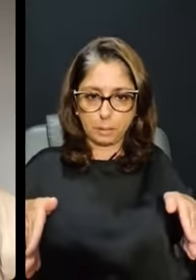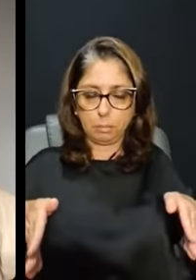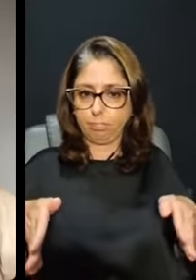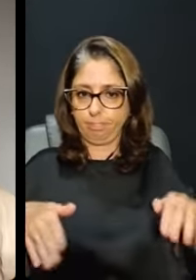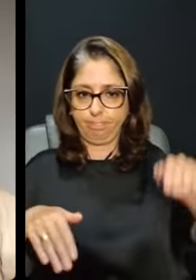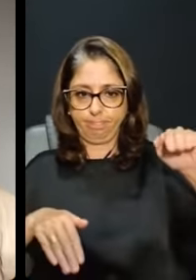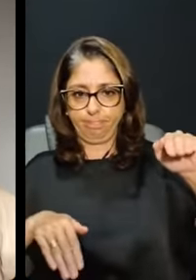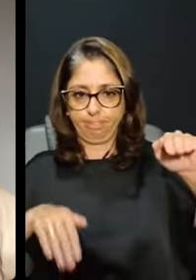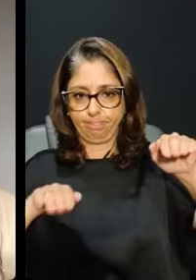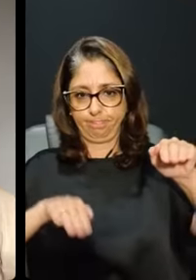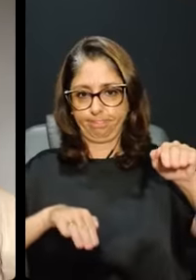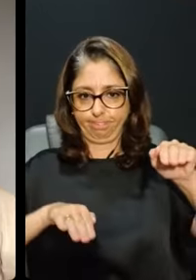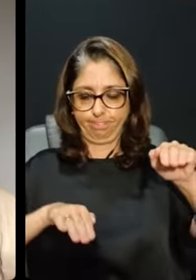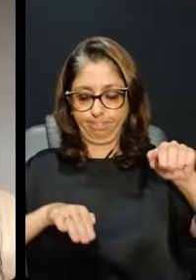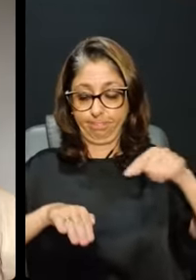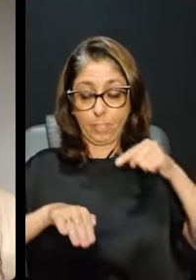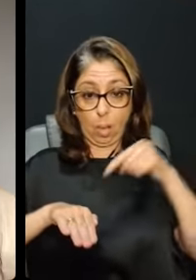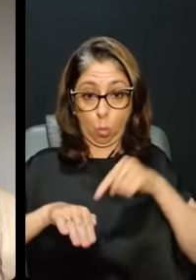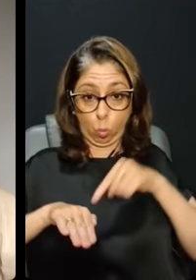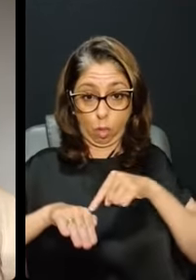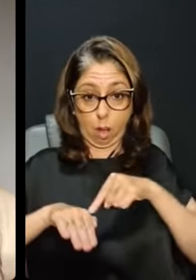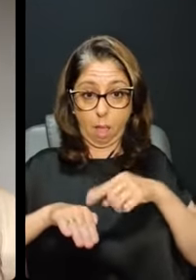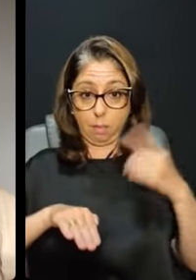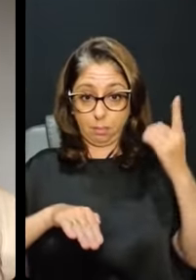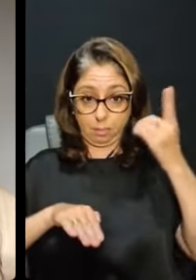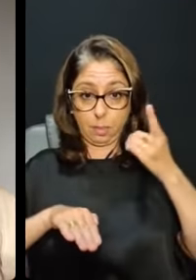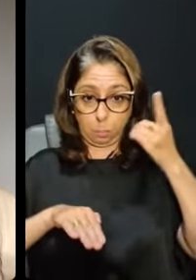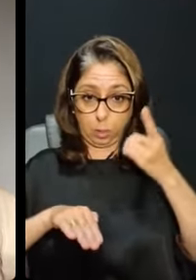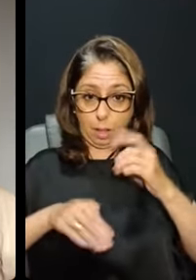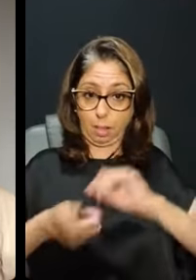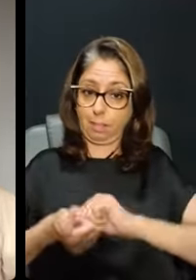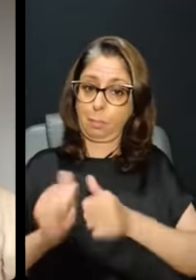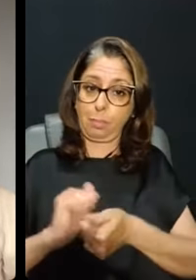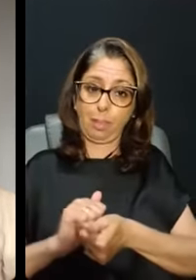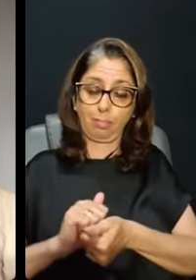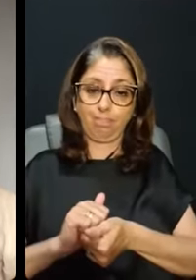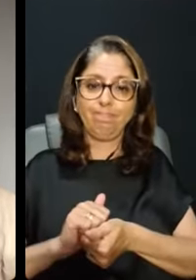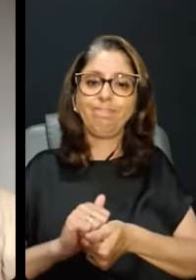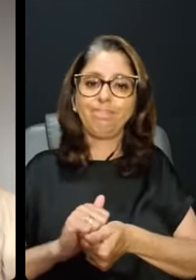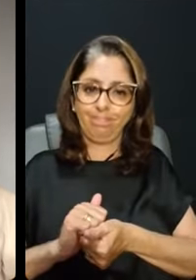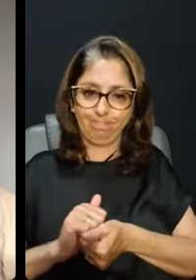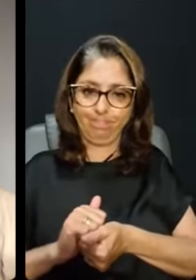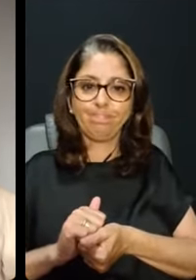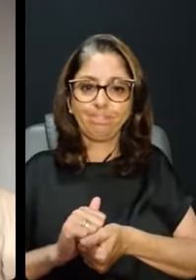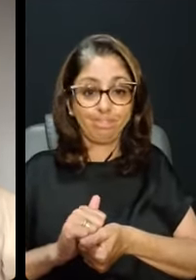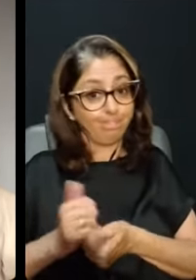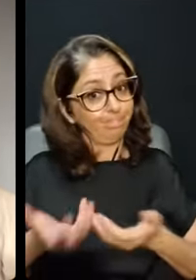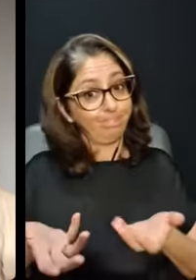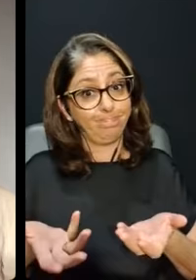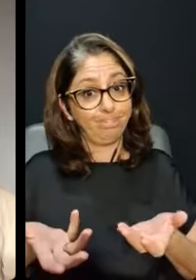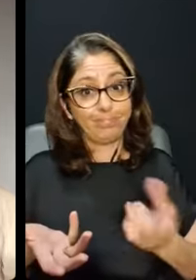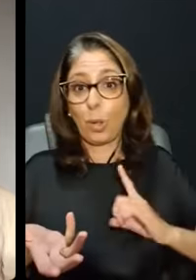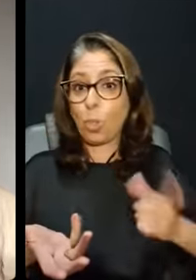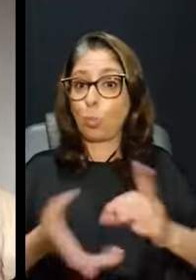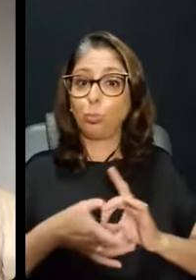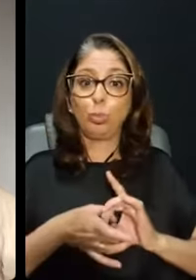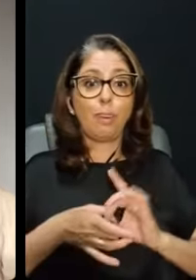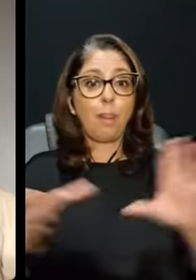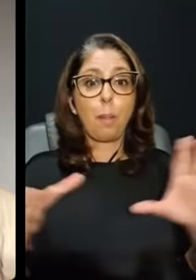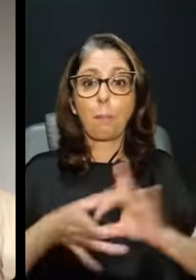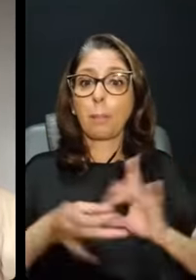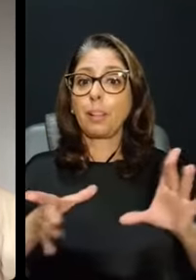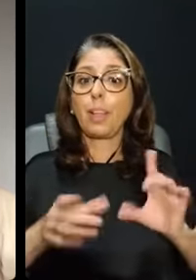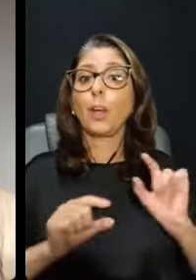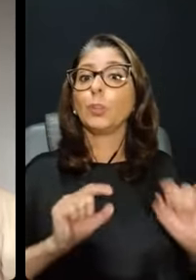ser remodelados justamente para poder trazer essas pessoas, as pessoas, para que elas possam atuar ali.